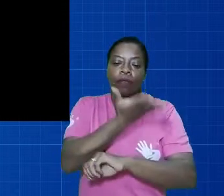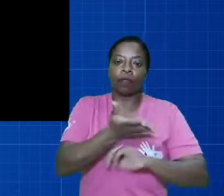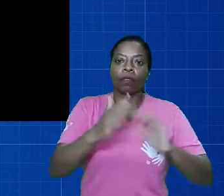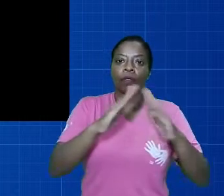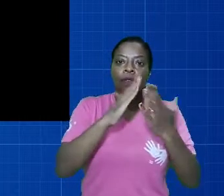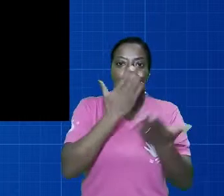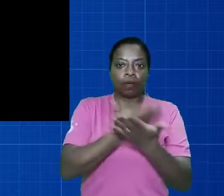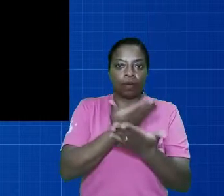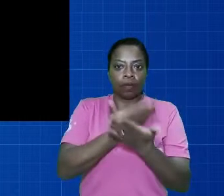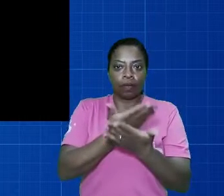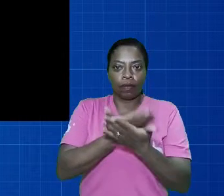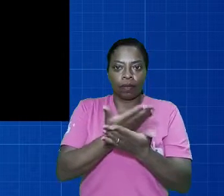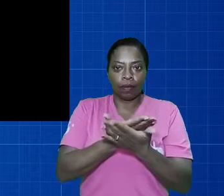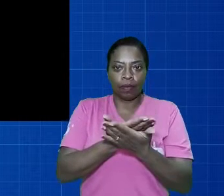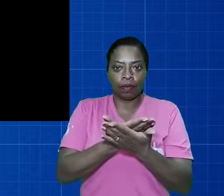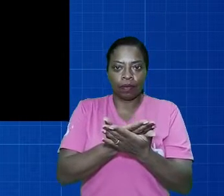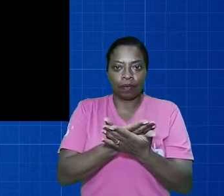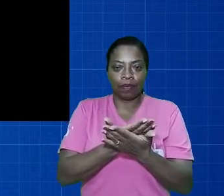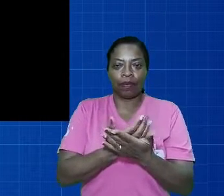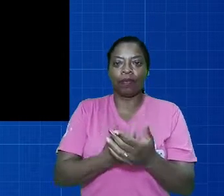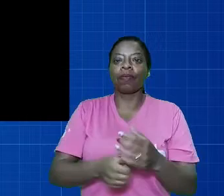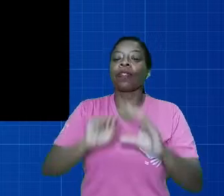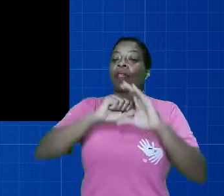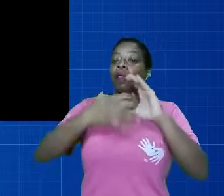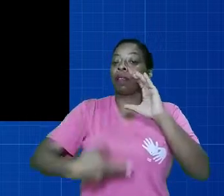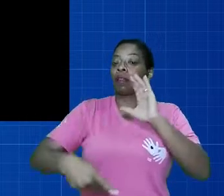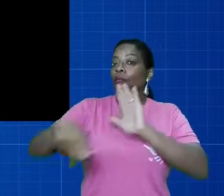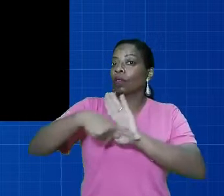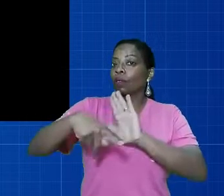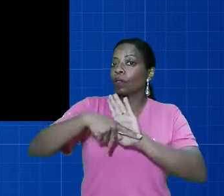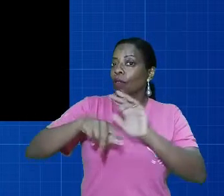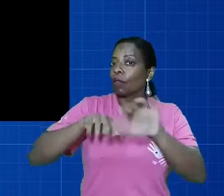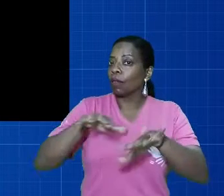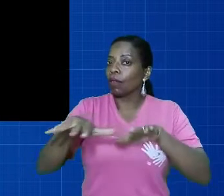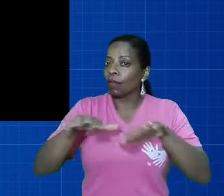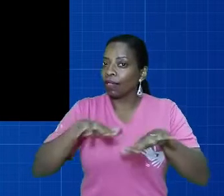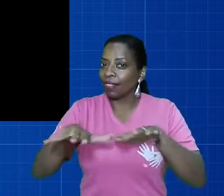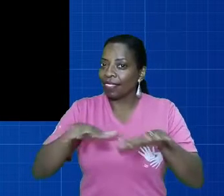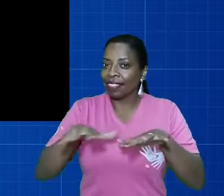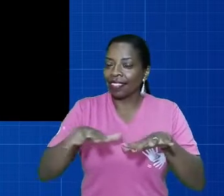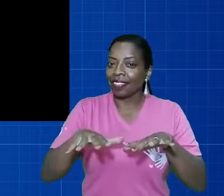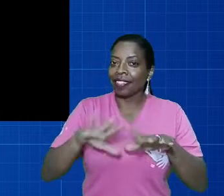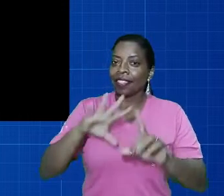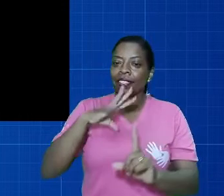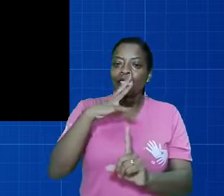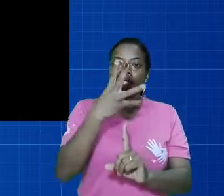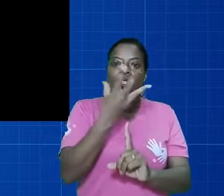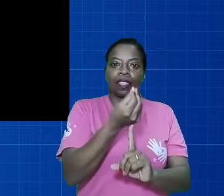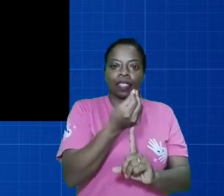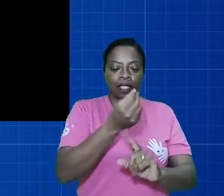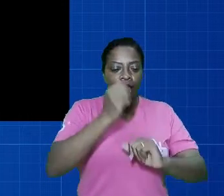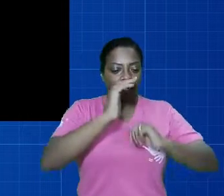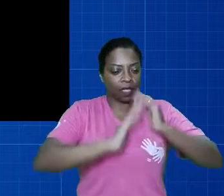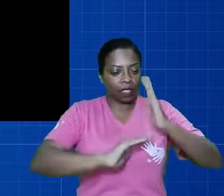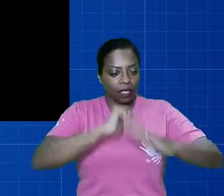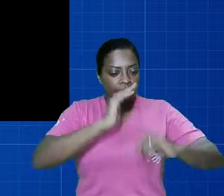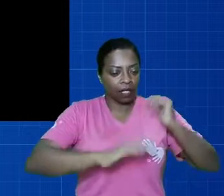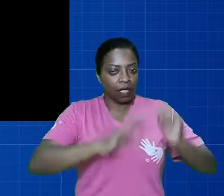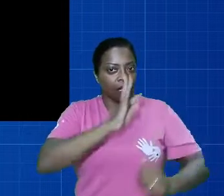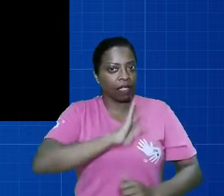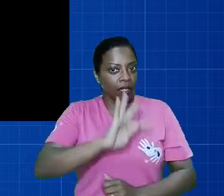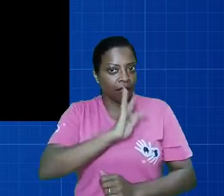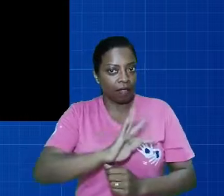extraescolares. É uma característica muito interessante desse movimento. A arte como técnica e profissão, de certa maneira, ela